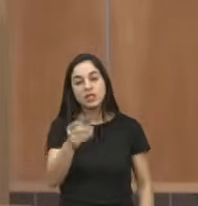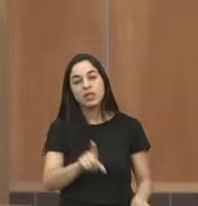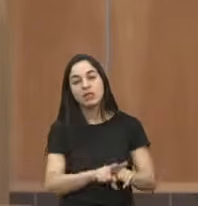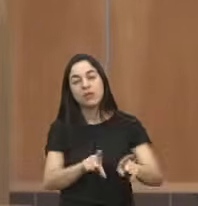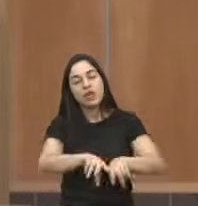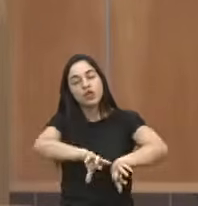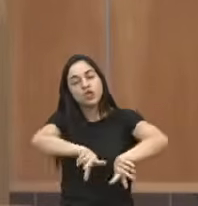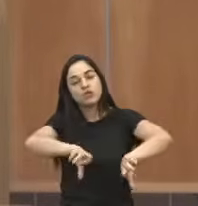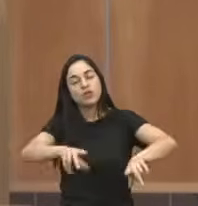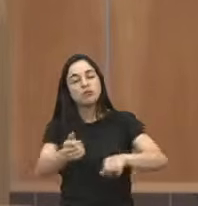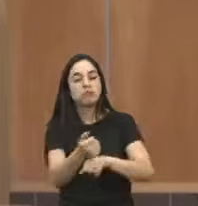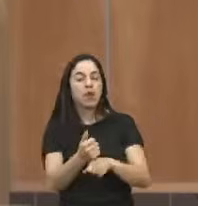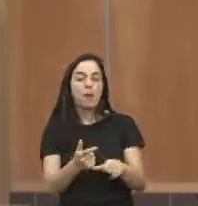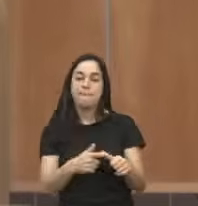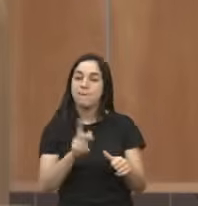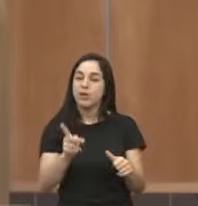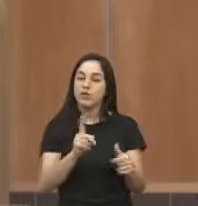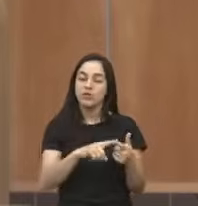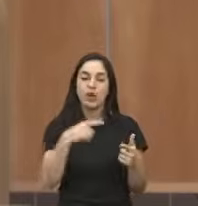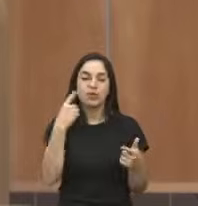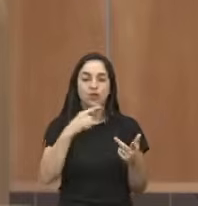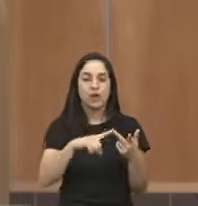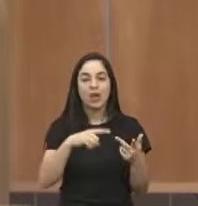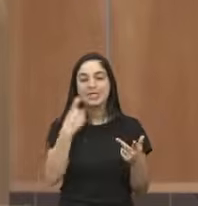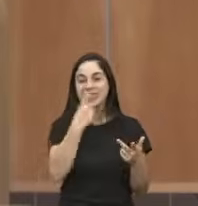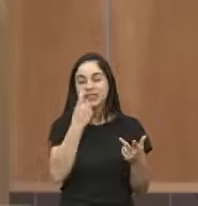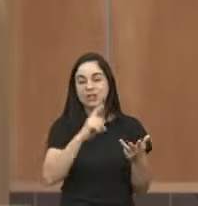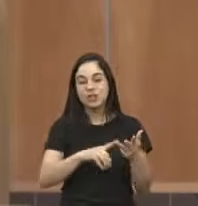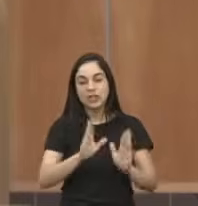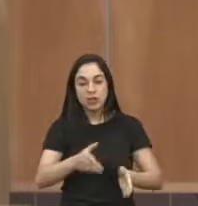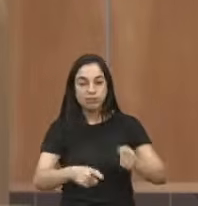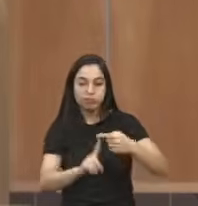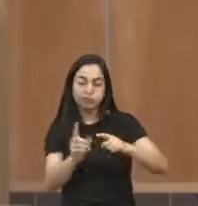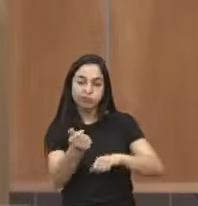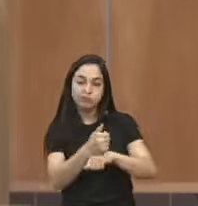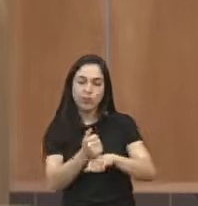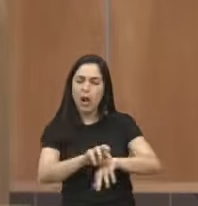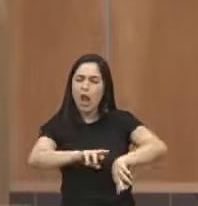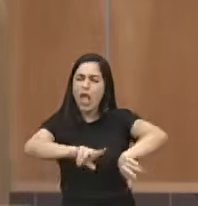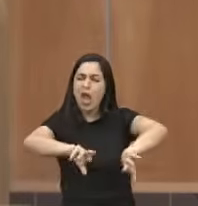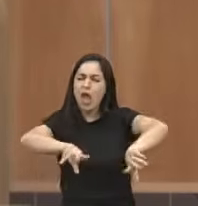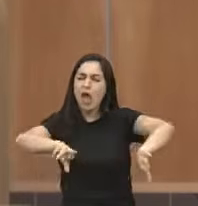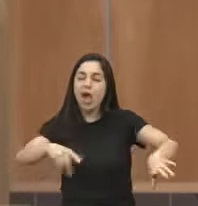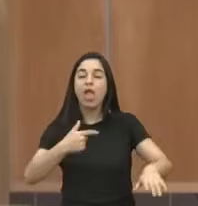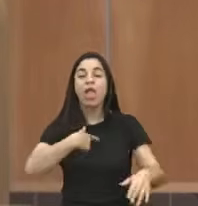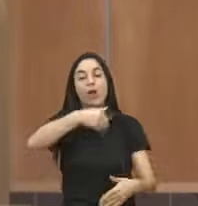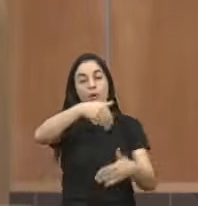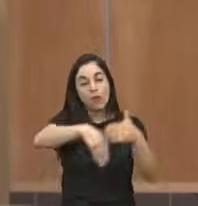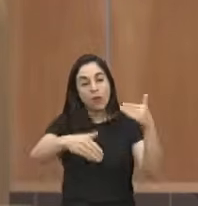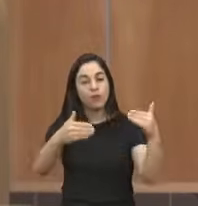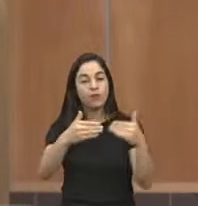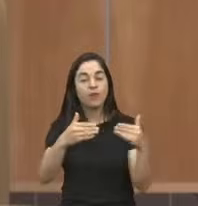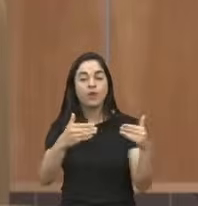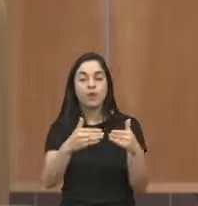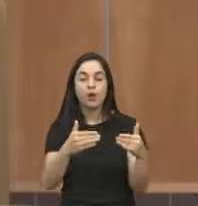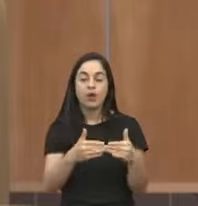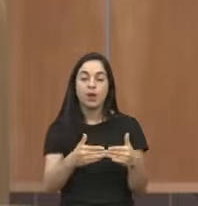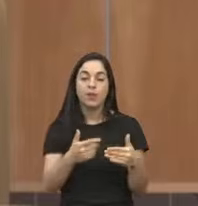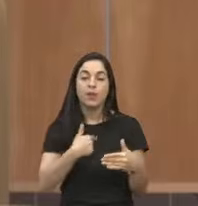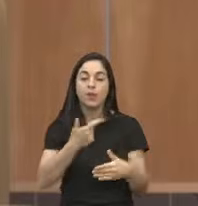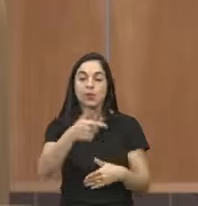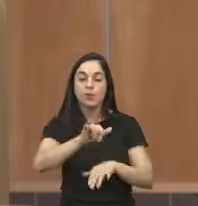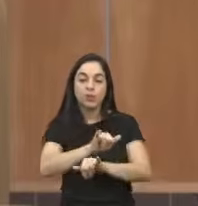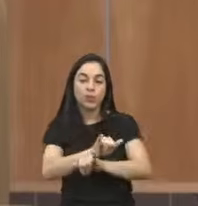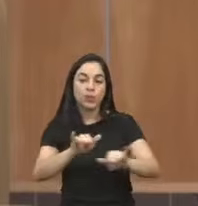município, professor, advogado, dentista, coveiro, para tantas classes. Meu voto é favorável e externar mais uma vez